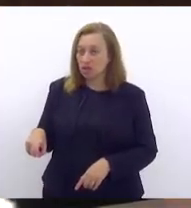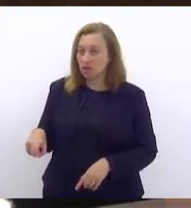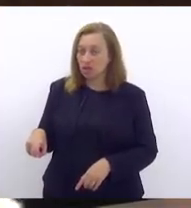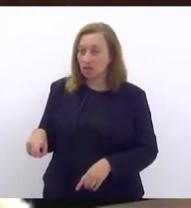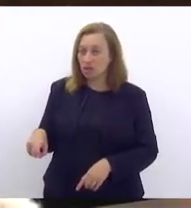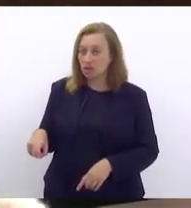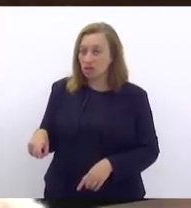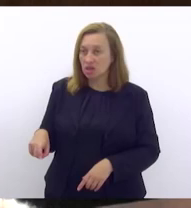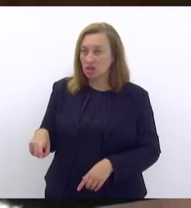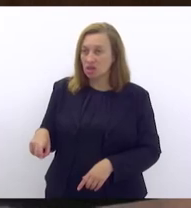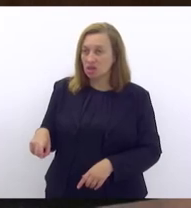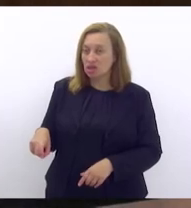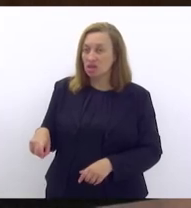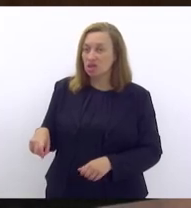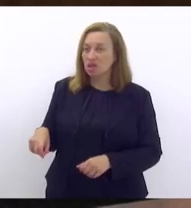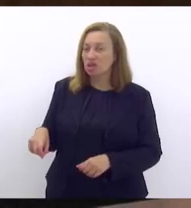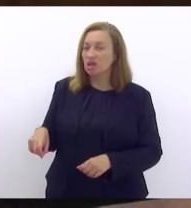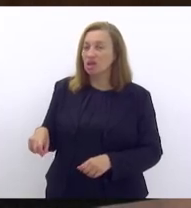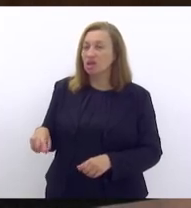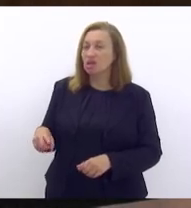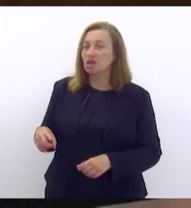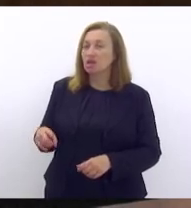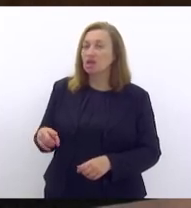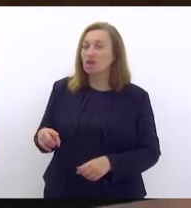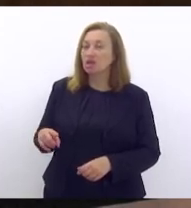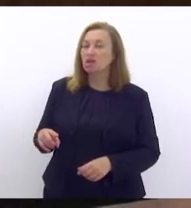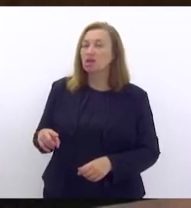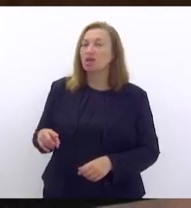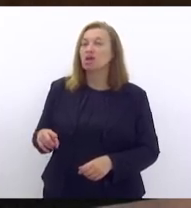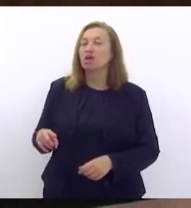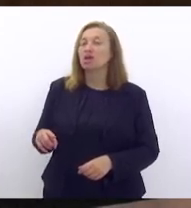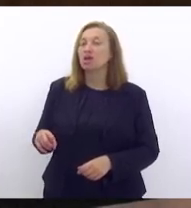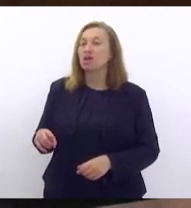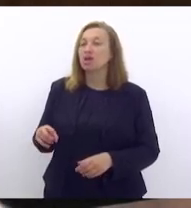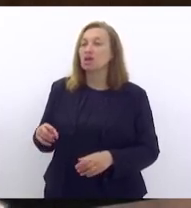no consumidor outro produto Y.